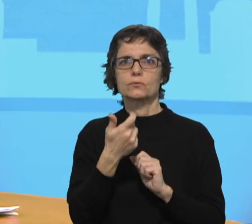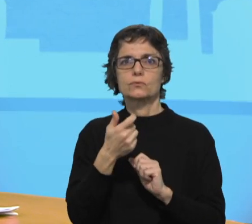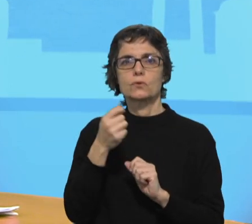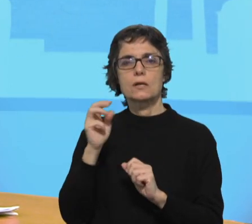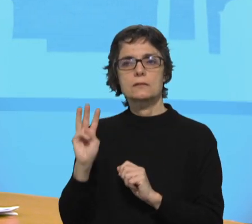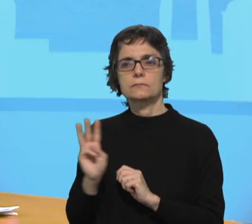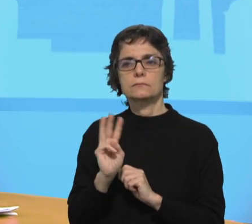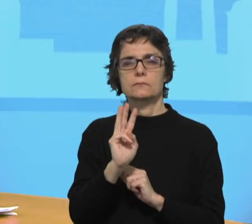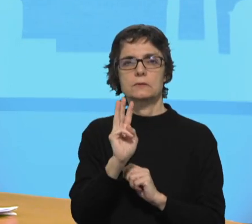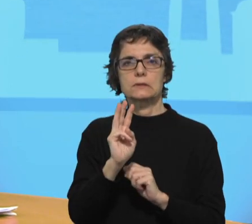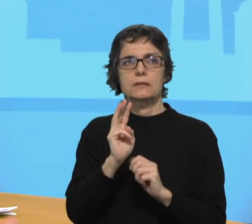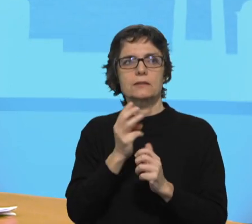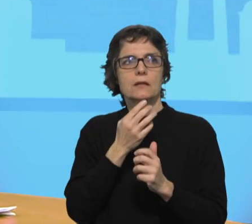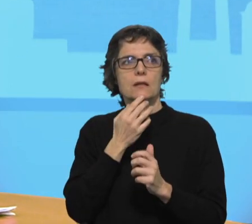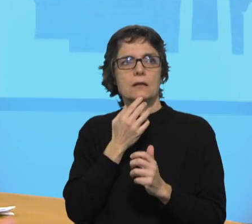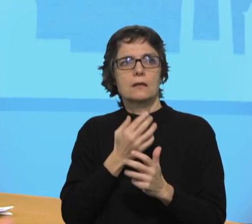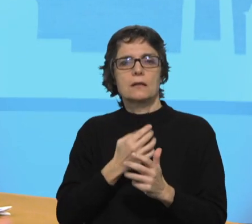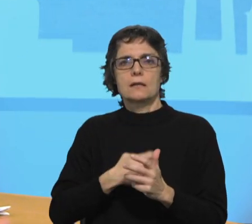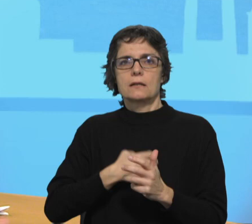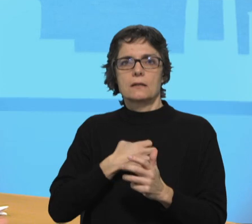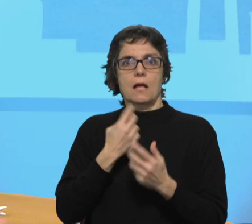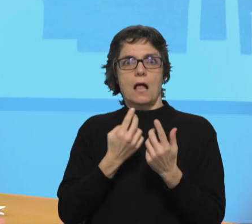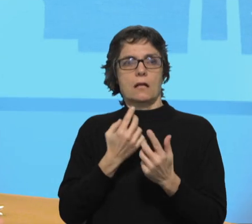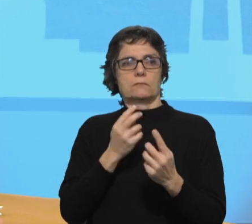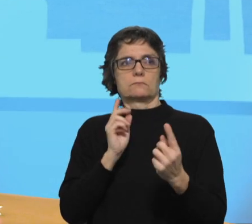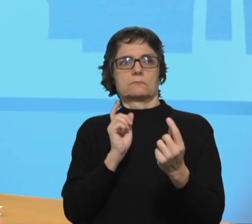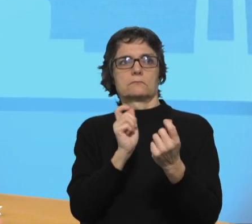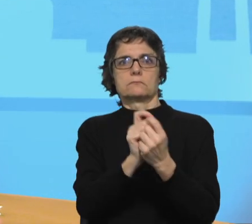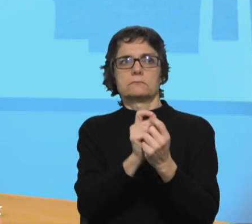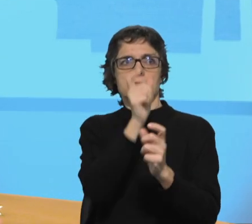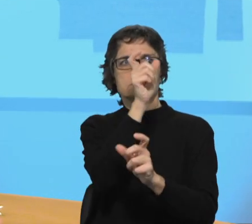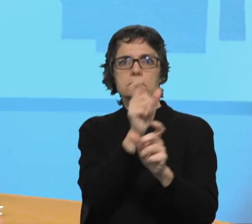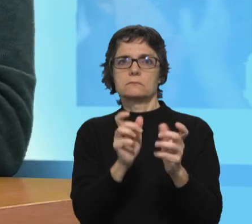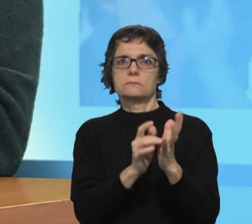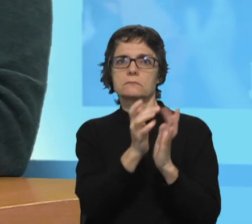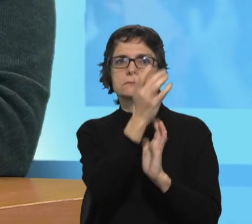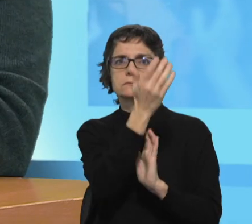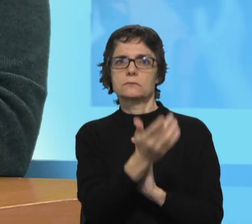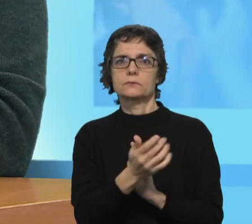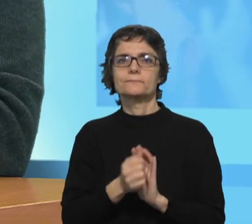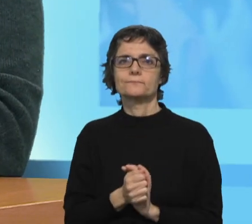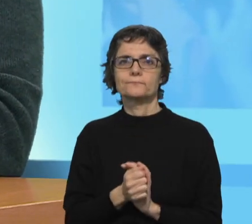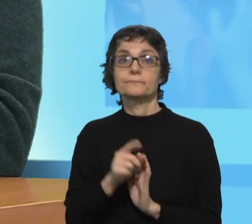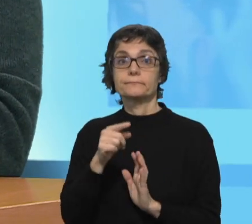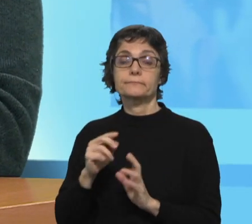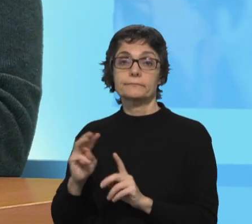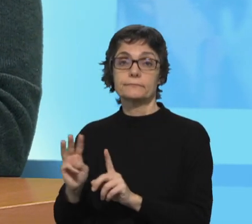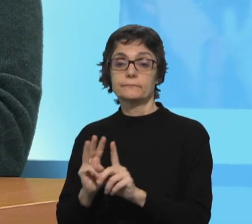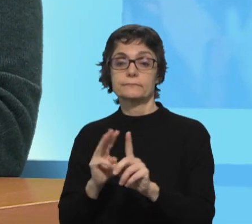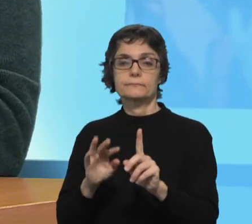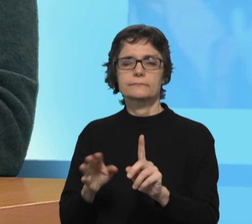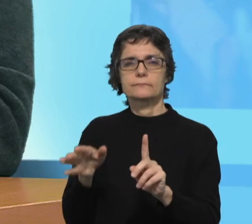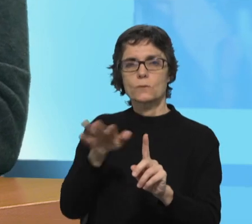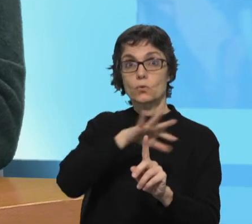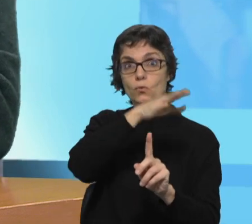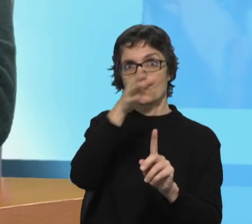uma proximidade muito especial com o Mestre, com Cristo. Pois. O subir ao monte é desde logo muito